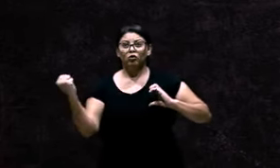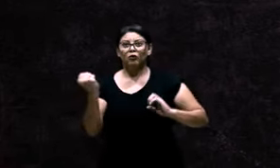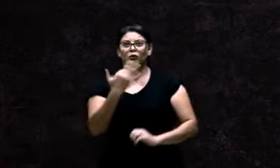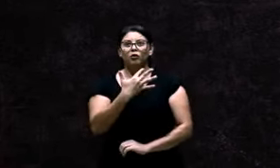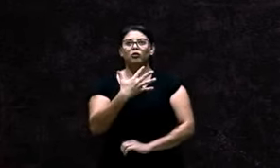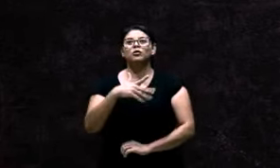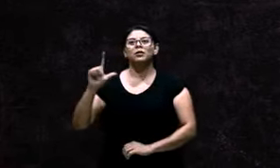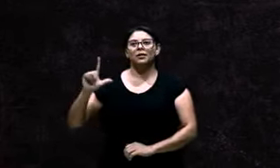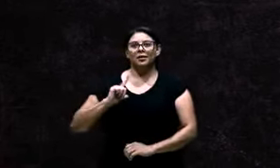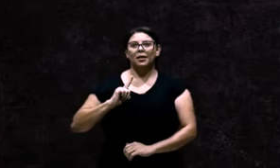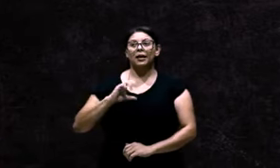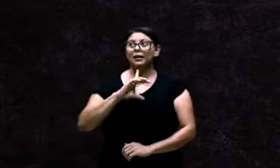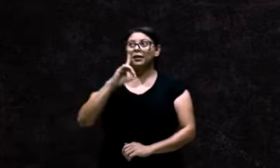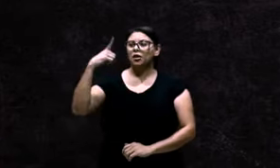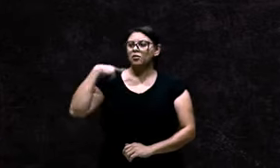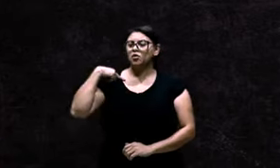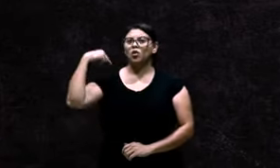endereço.